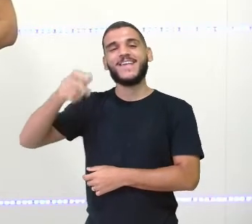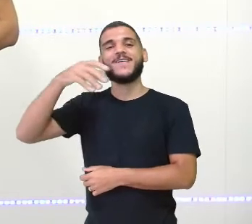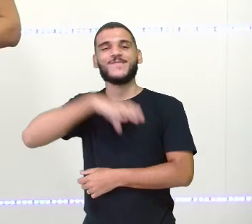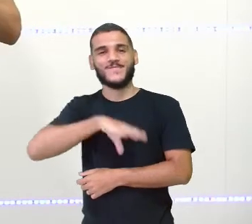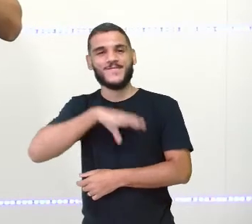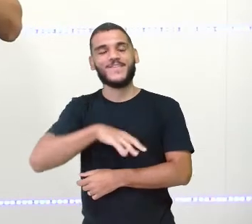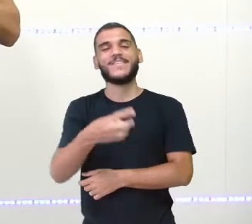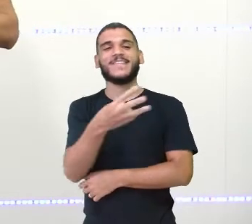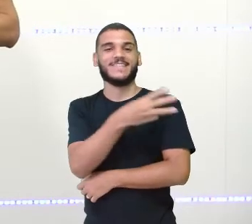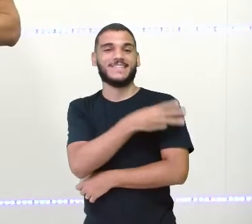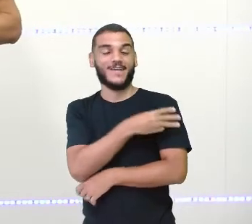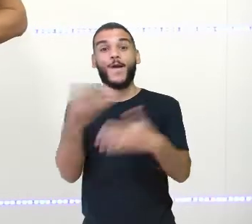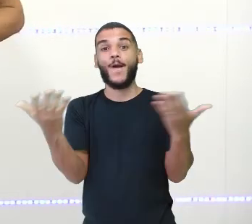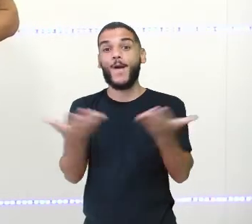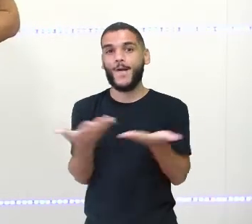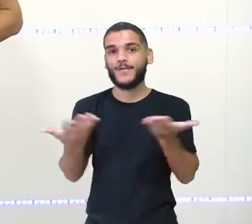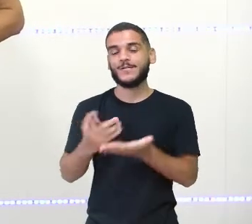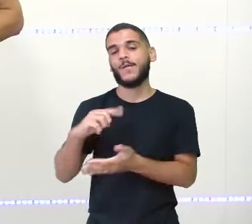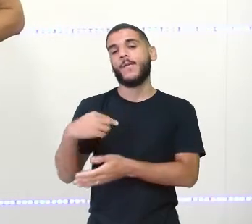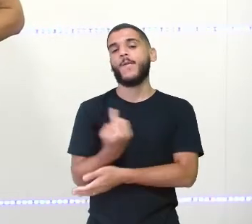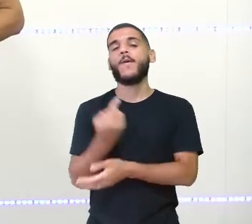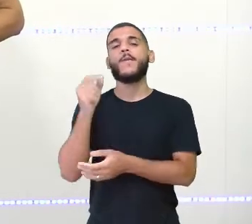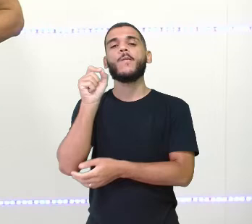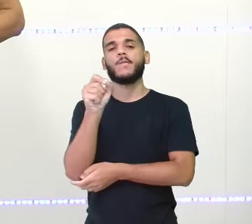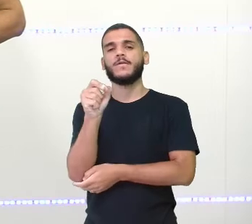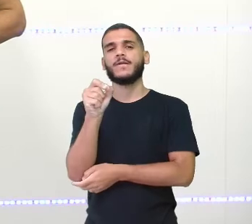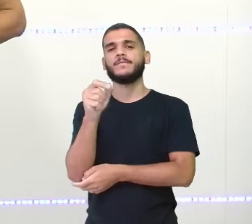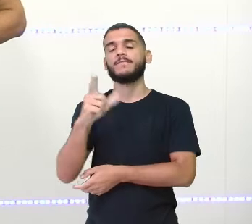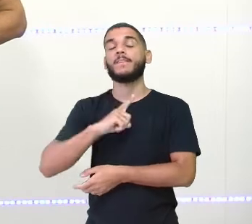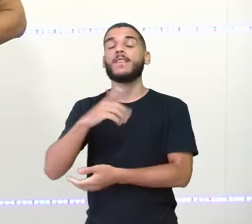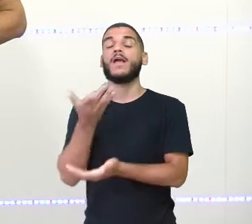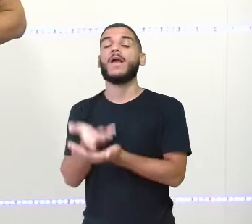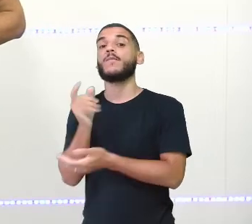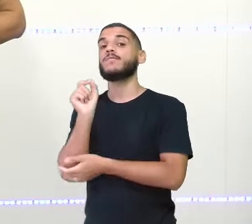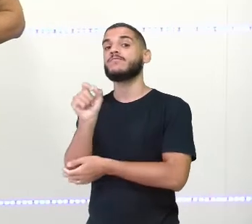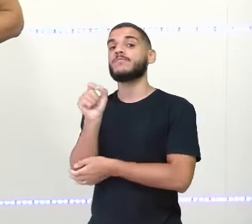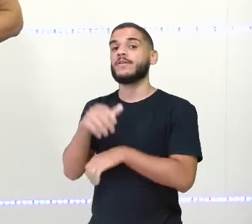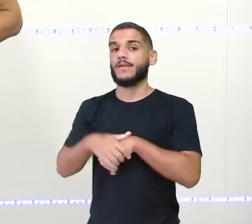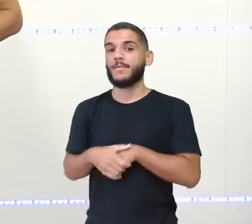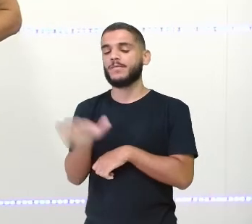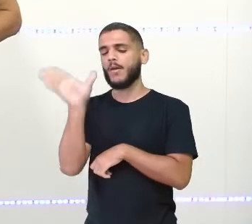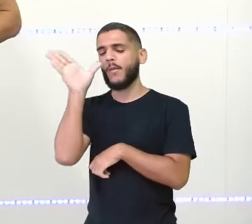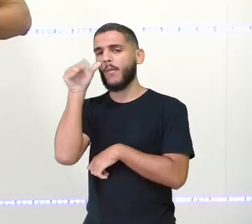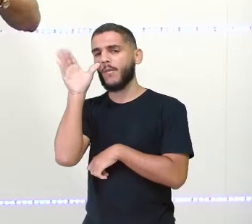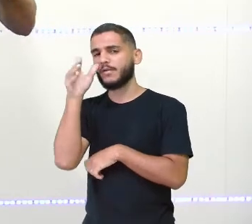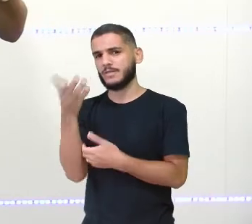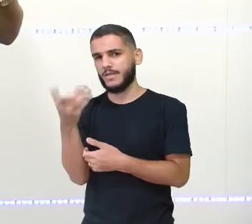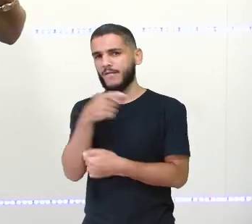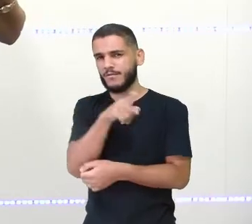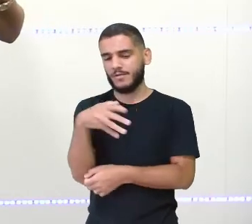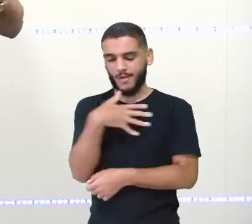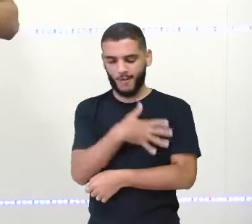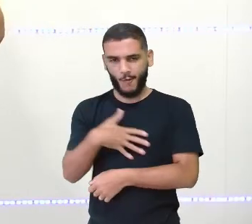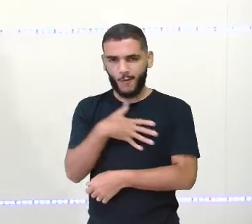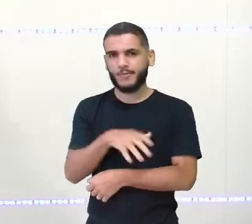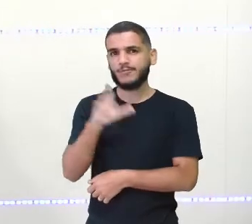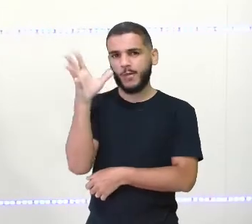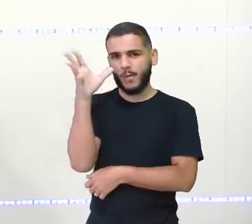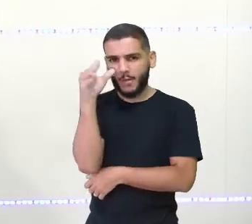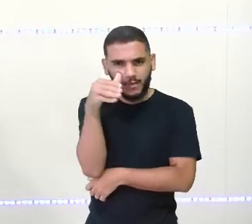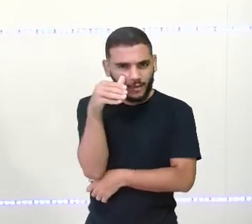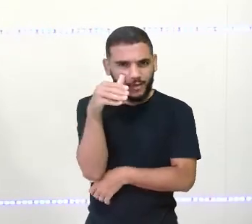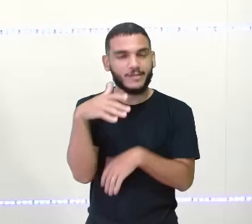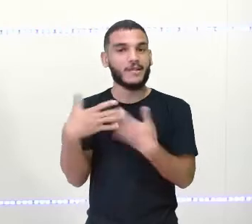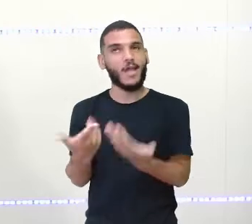terceiros anos. Hoje iremos ter aula, sabe de quê? Curiosidades. Quem aí gosta de